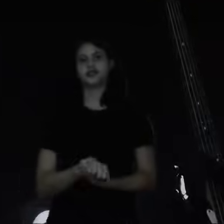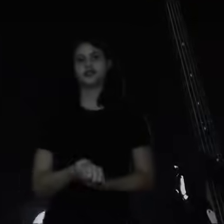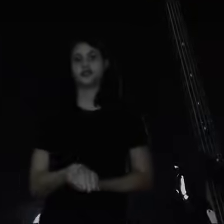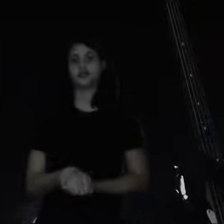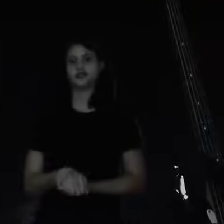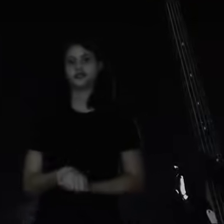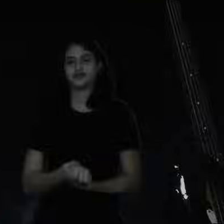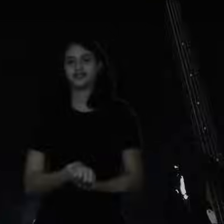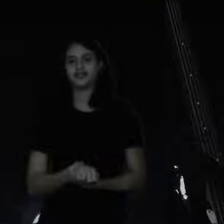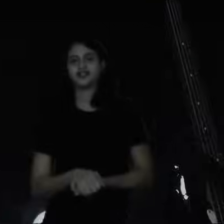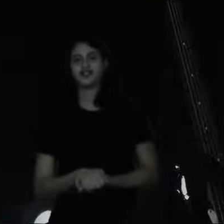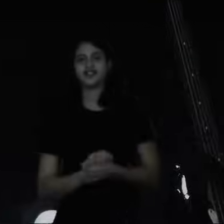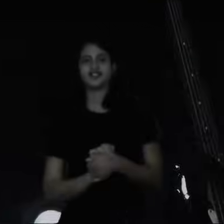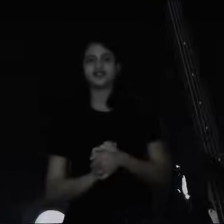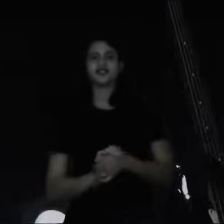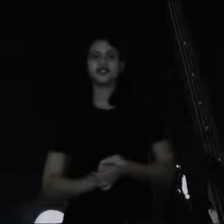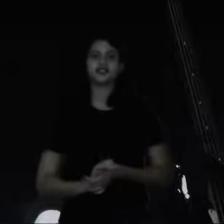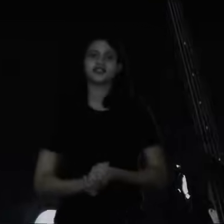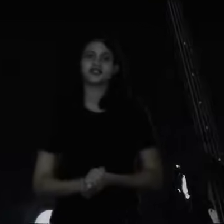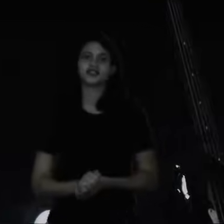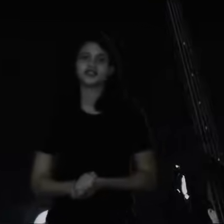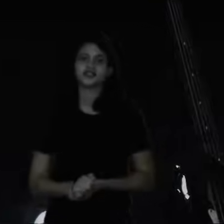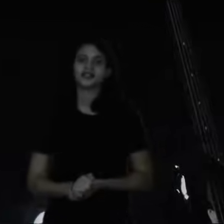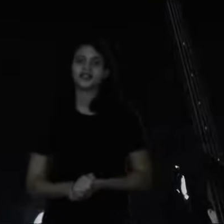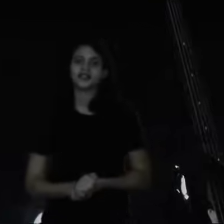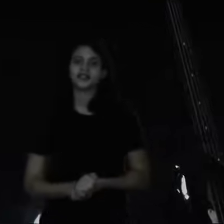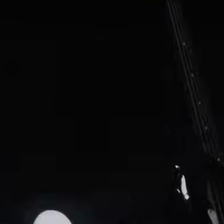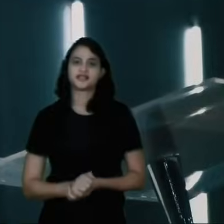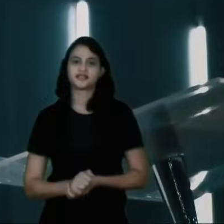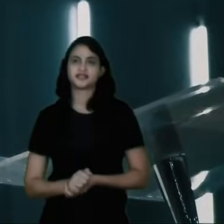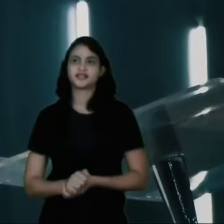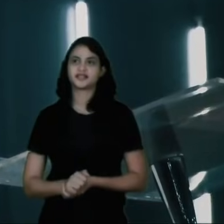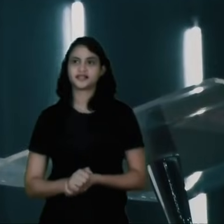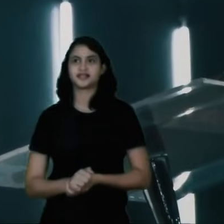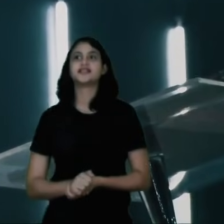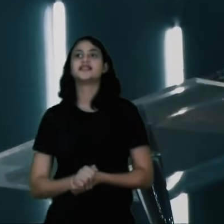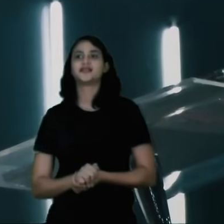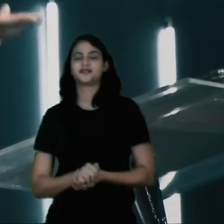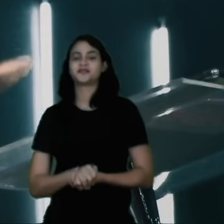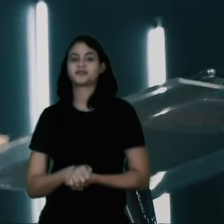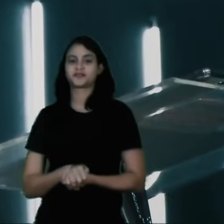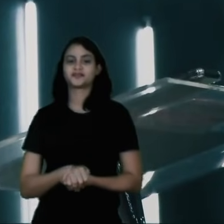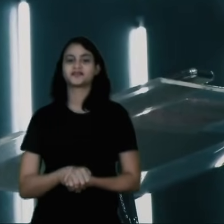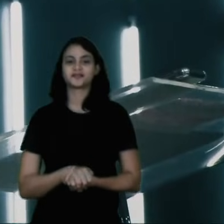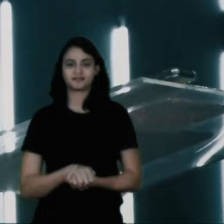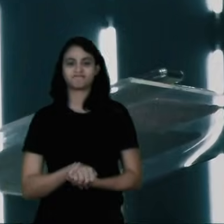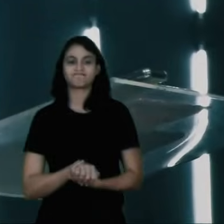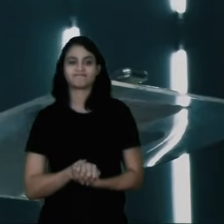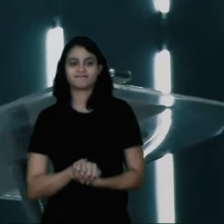Tem gente que não sabe quem Chaves era, gente. Da época do pastor João, cadê ele?